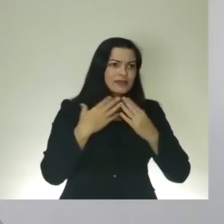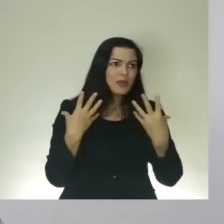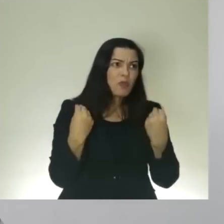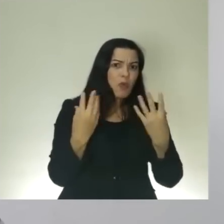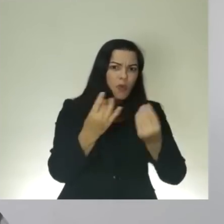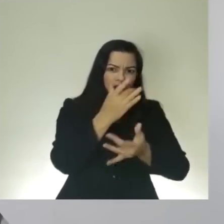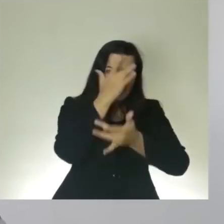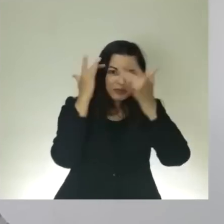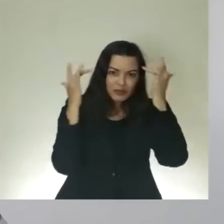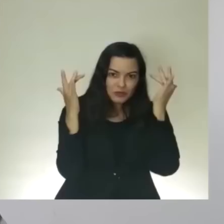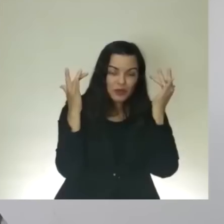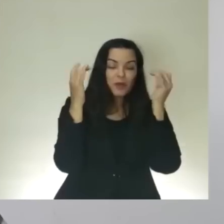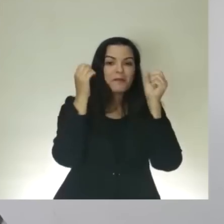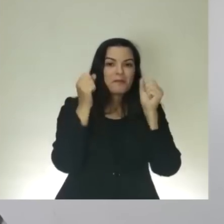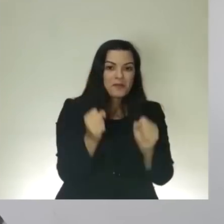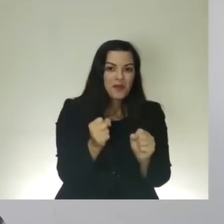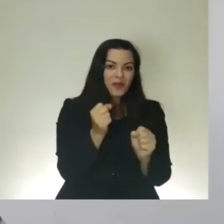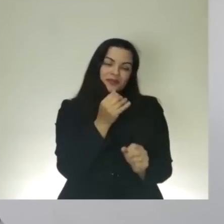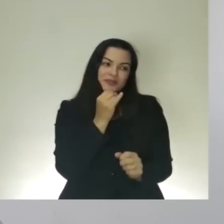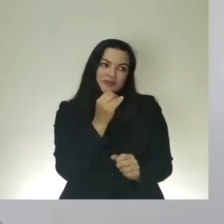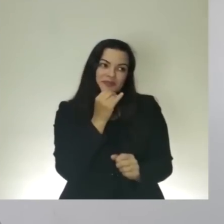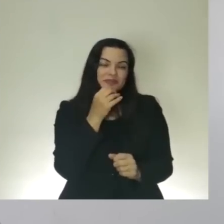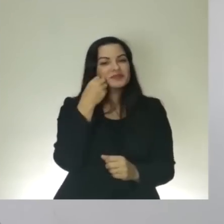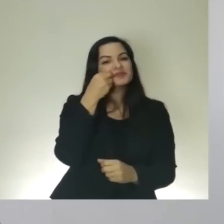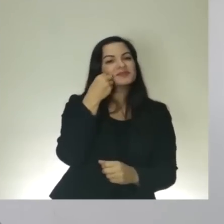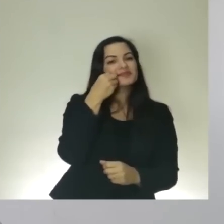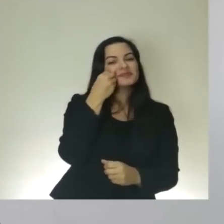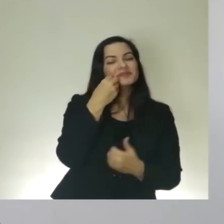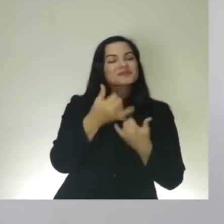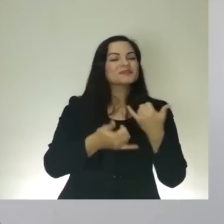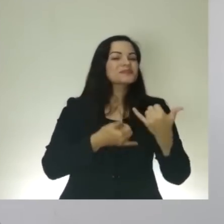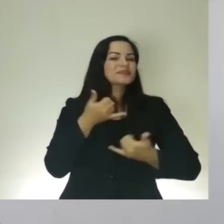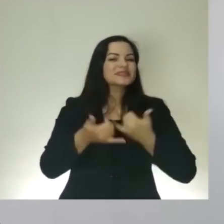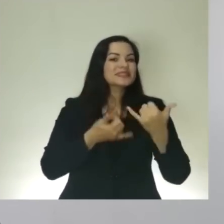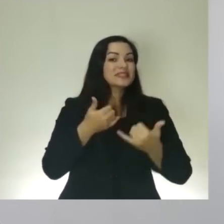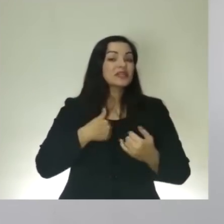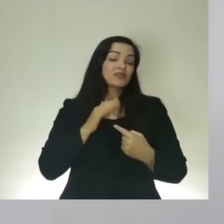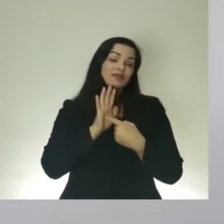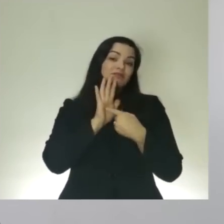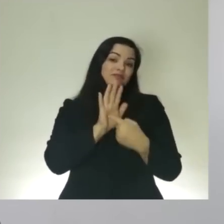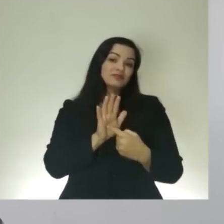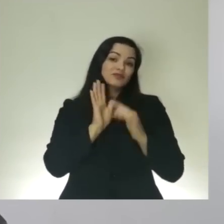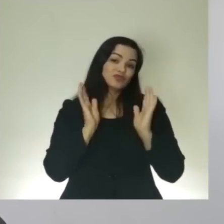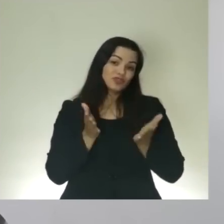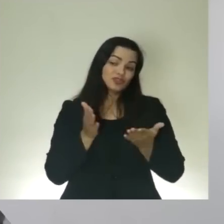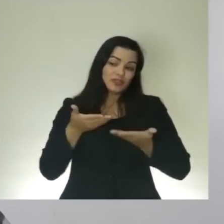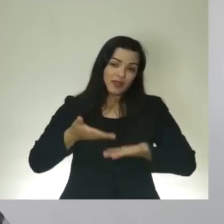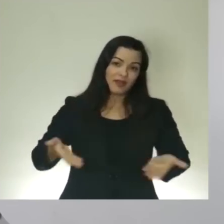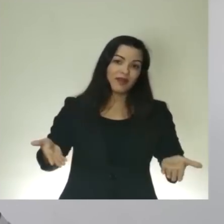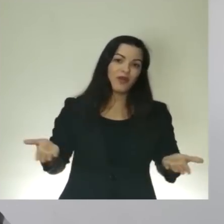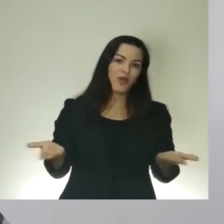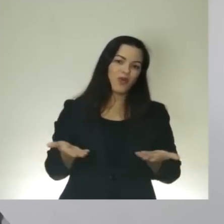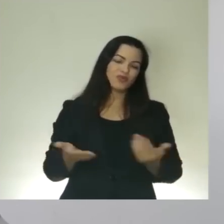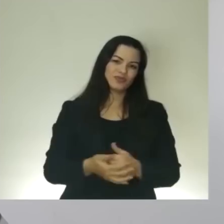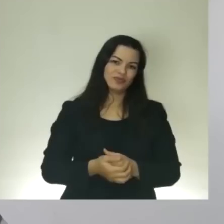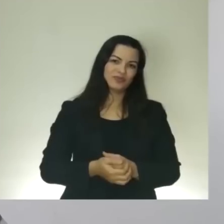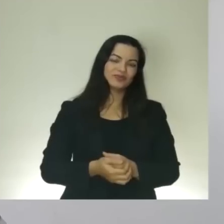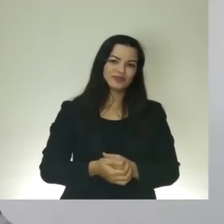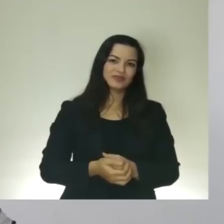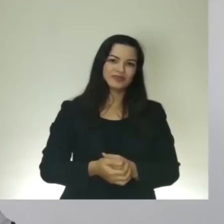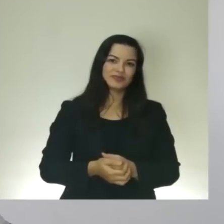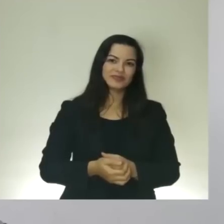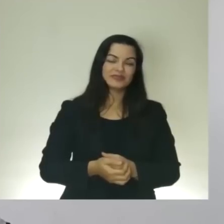pode experimentar uma dessas brincadeiras que eu apresentei aqui no nosso encontro. Como